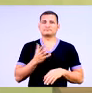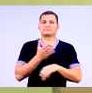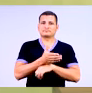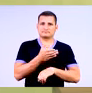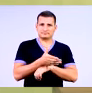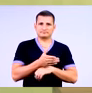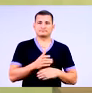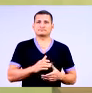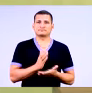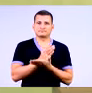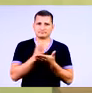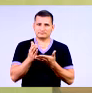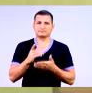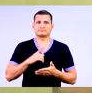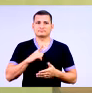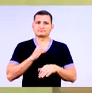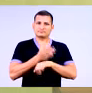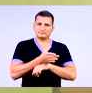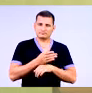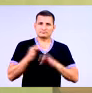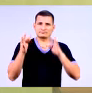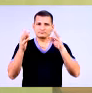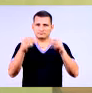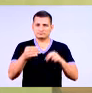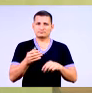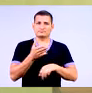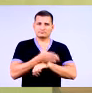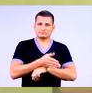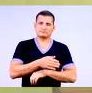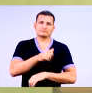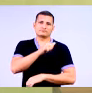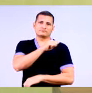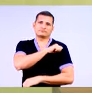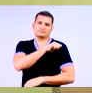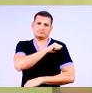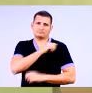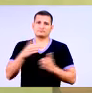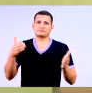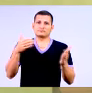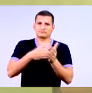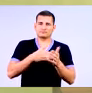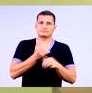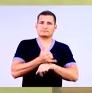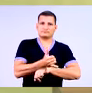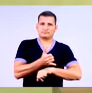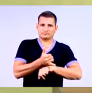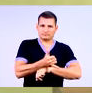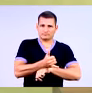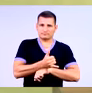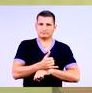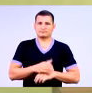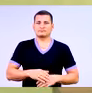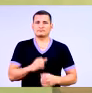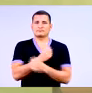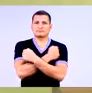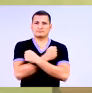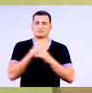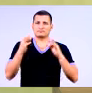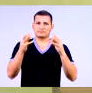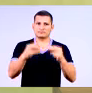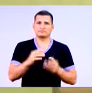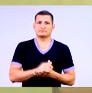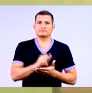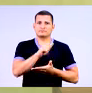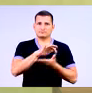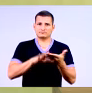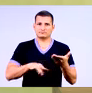conosco, e todos os polos aqui, desde Ariquemes até Cerejeiras, tá bom? Mandando um abraço aí para todo mundo. O texto que